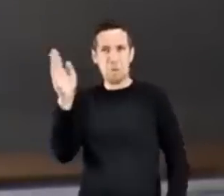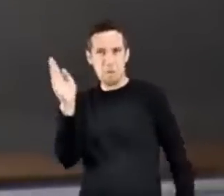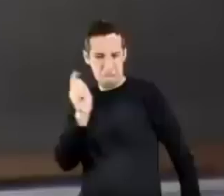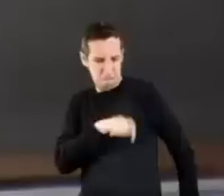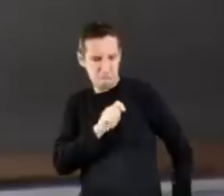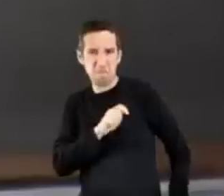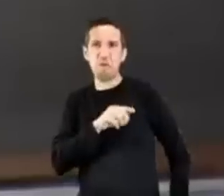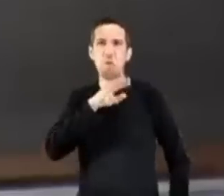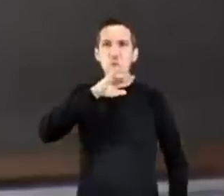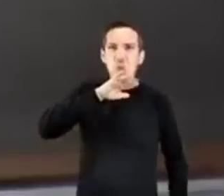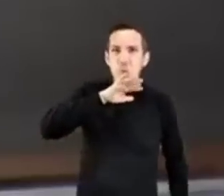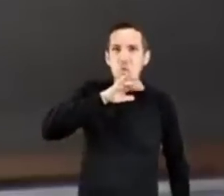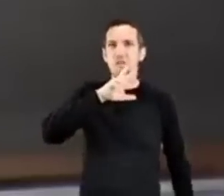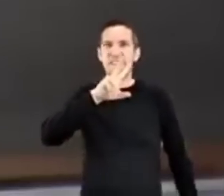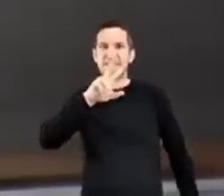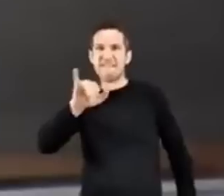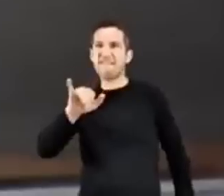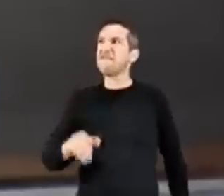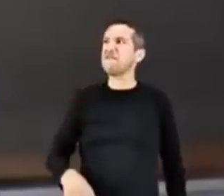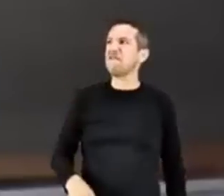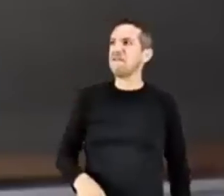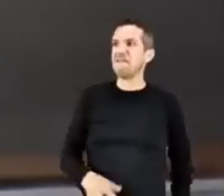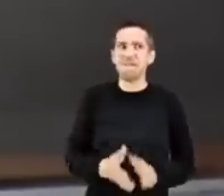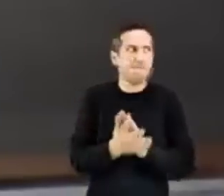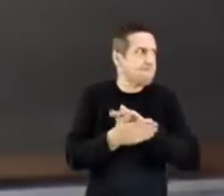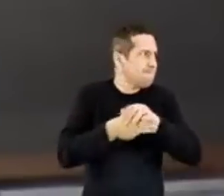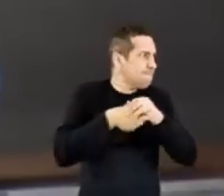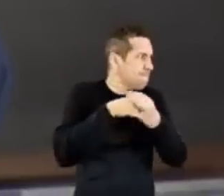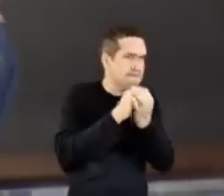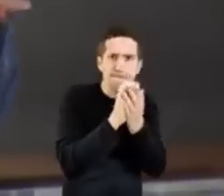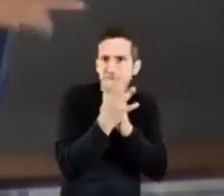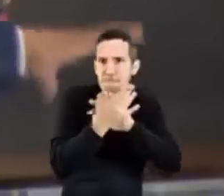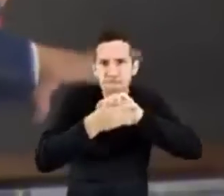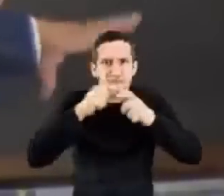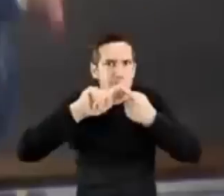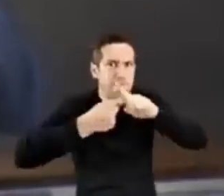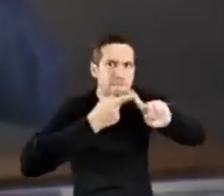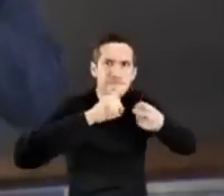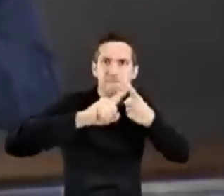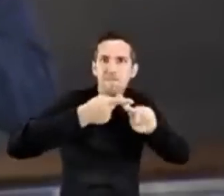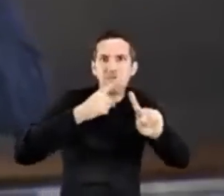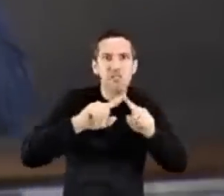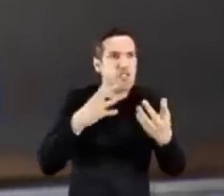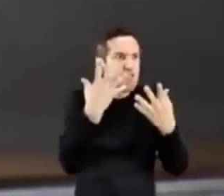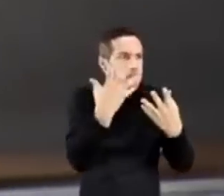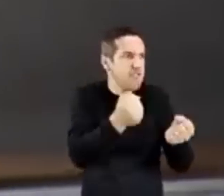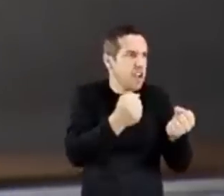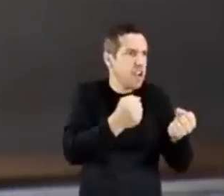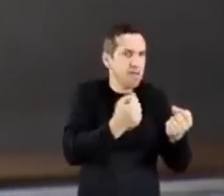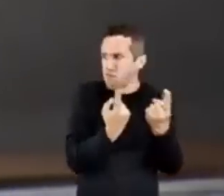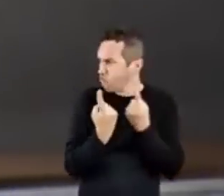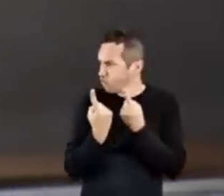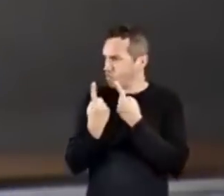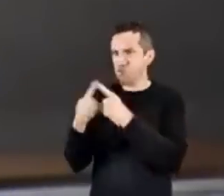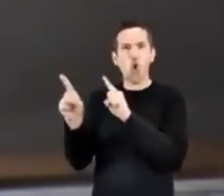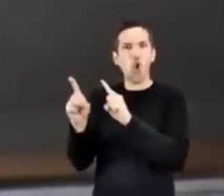Vão marcar o dia e a hora para matar e o povo de Deus porque eles vão entender que toda essa situação das pragas da